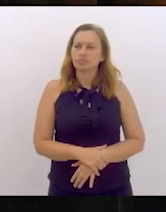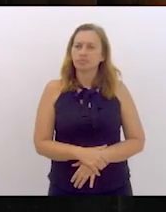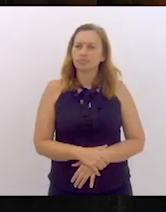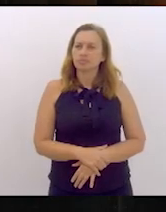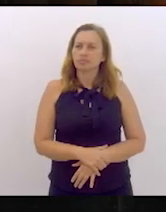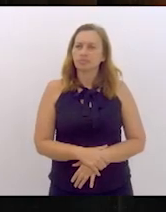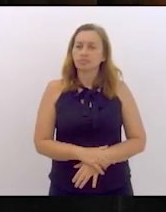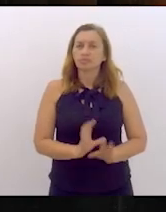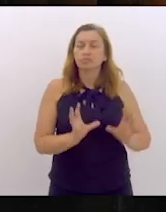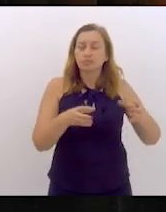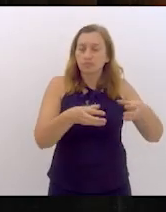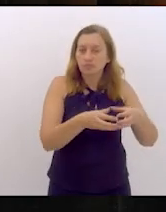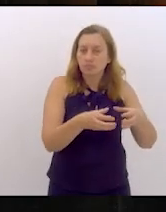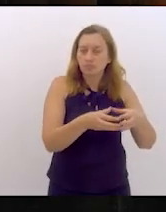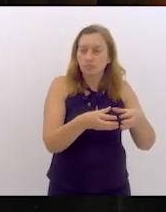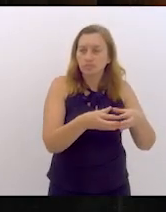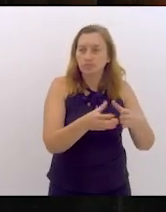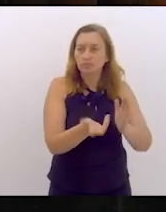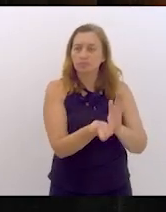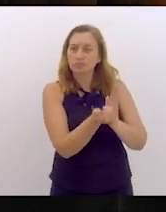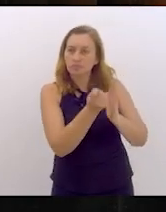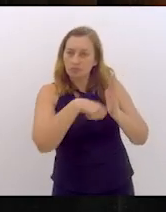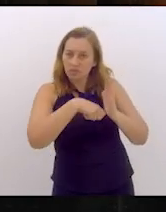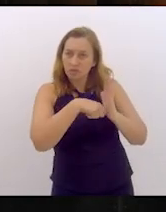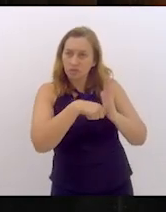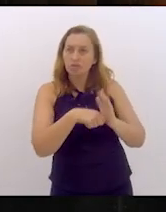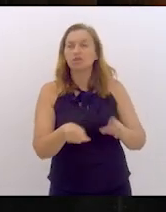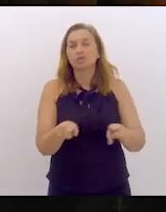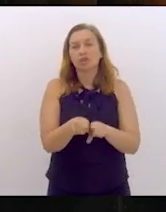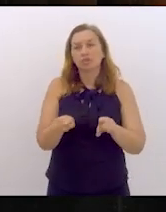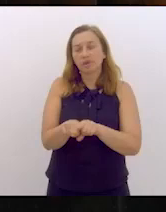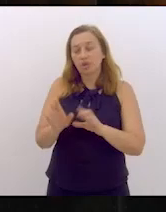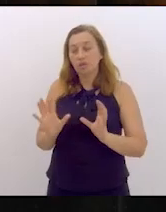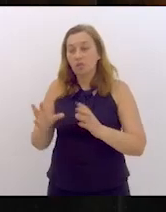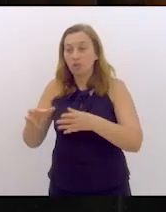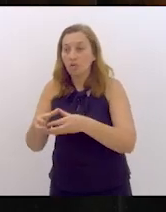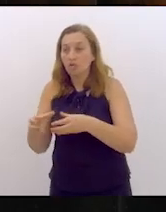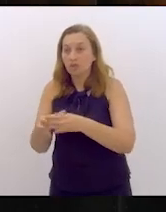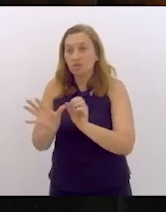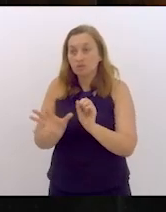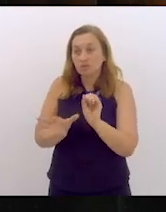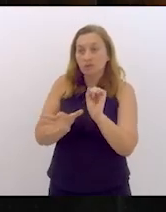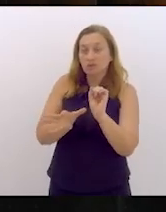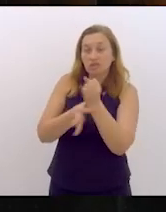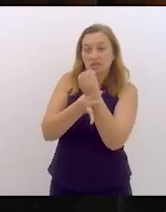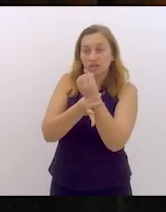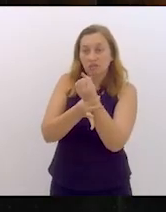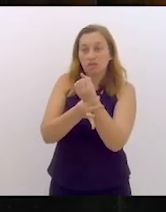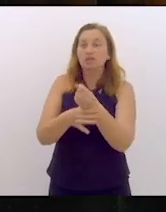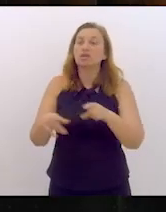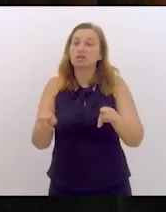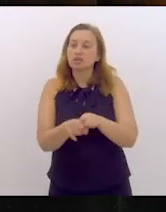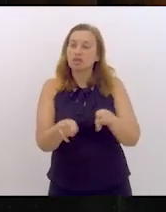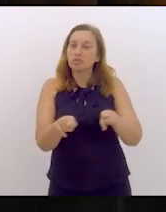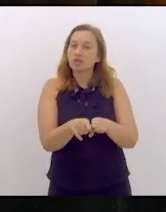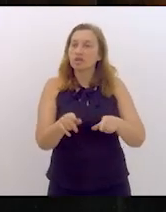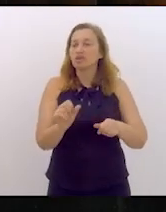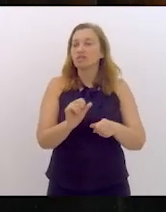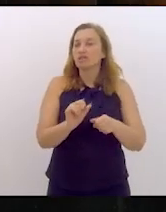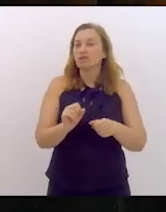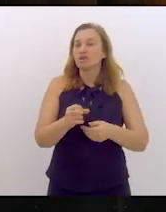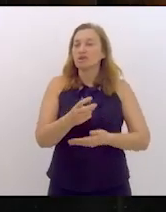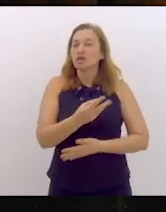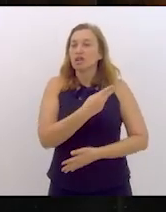uma das comissões de tributação e de segurança que realizarão audiência